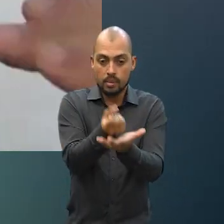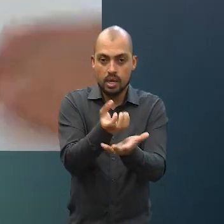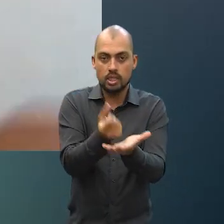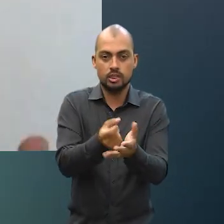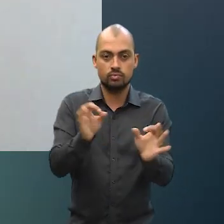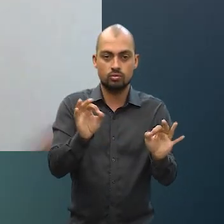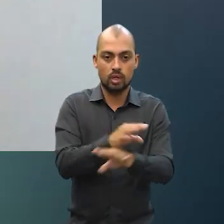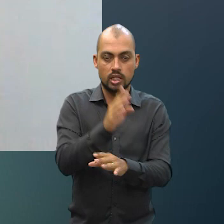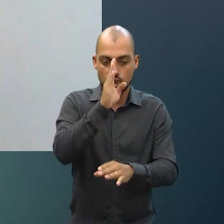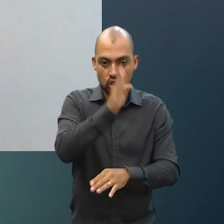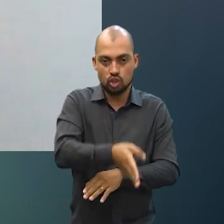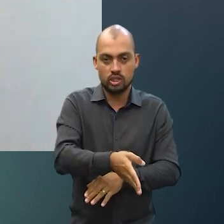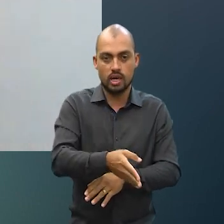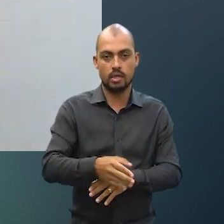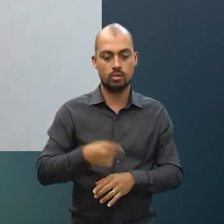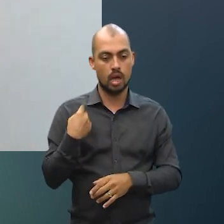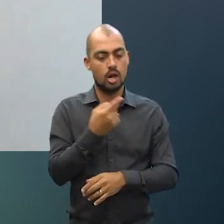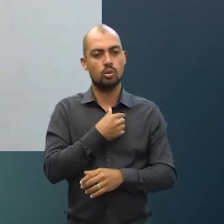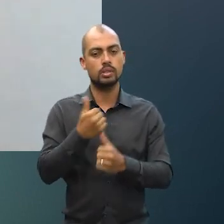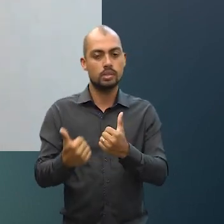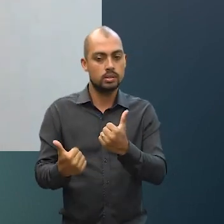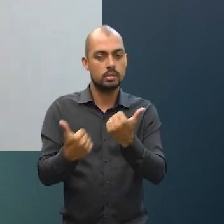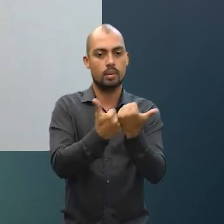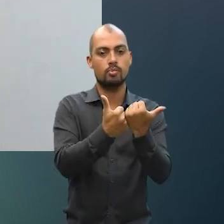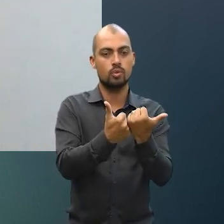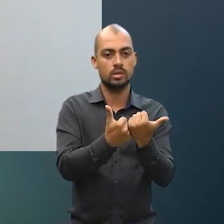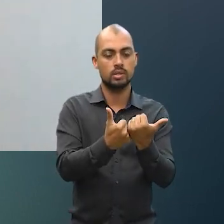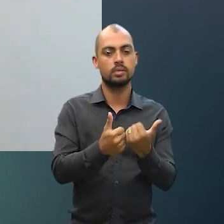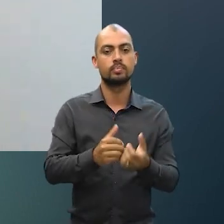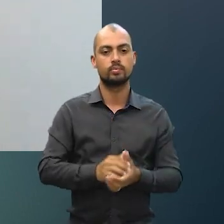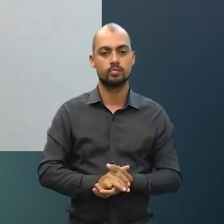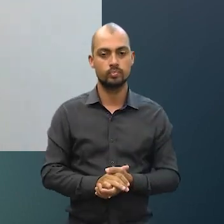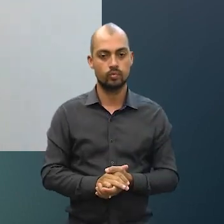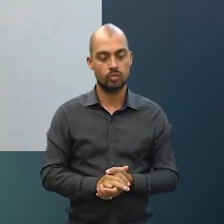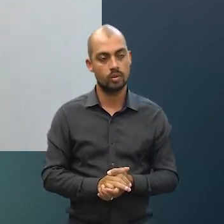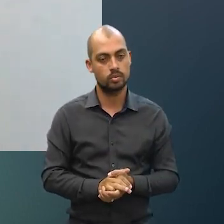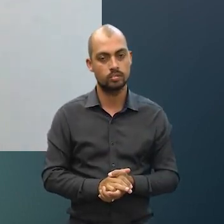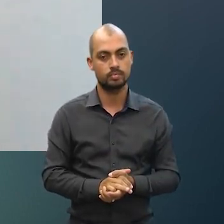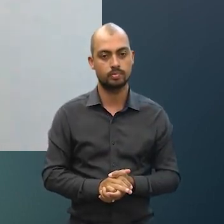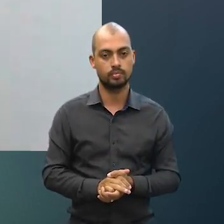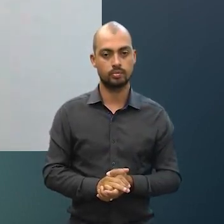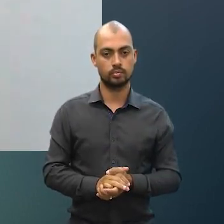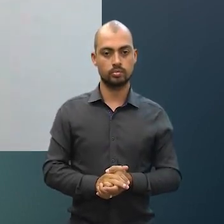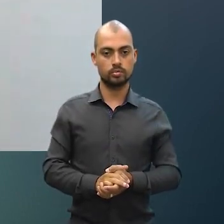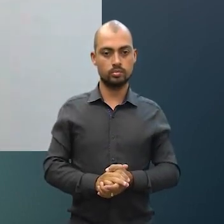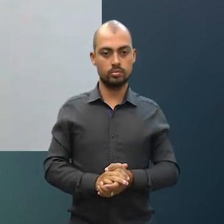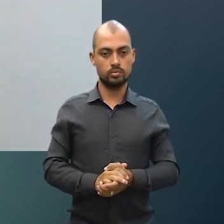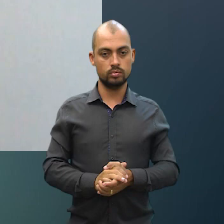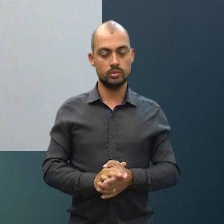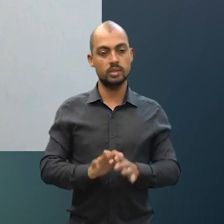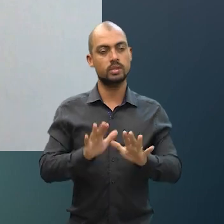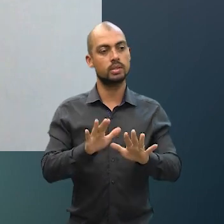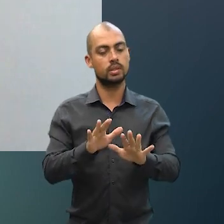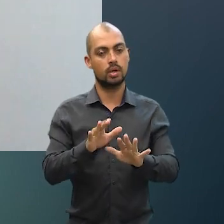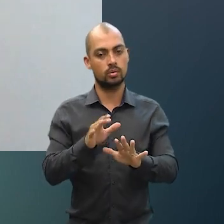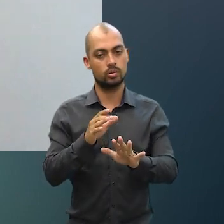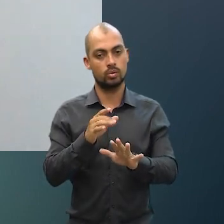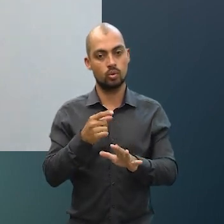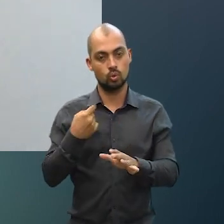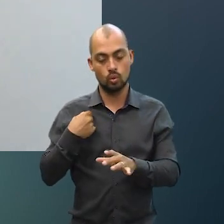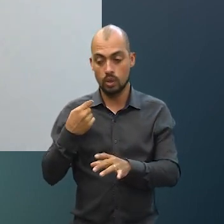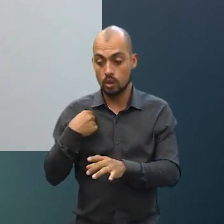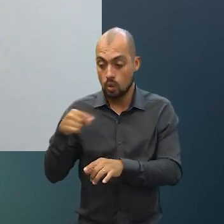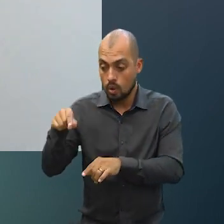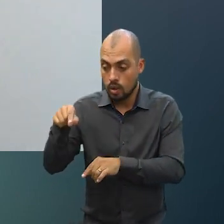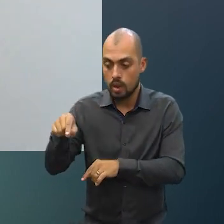dedução do que é da Lavoro e do que é pago para ele. Com isso, a gente consegue fazer com que o nosso parceiro